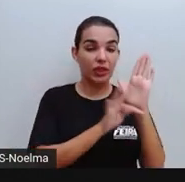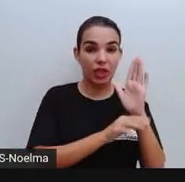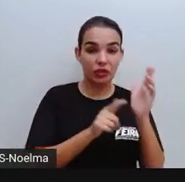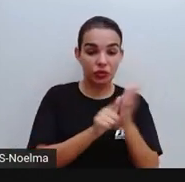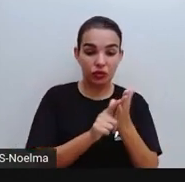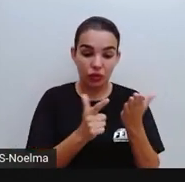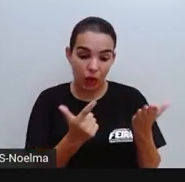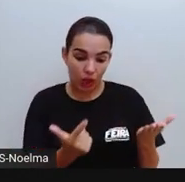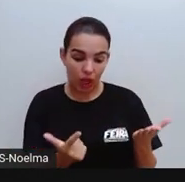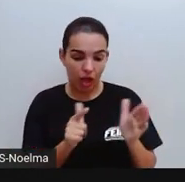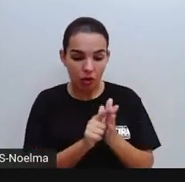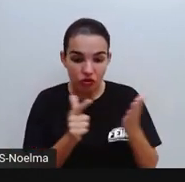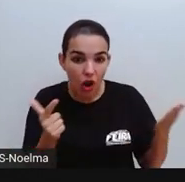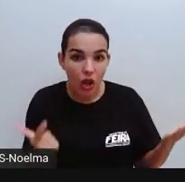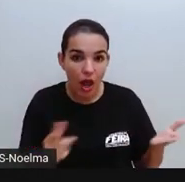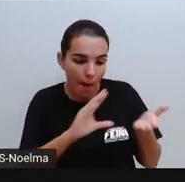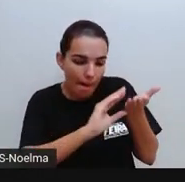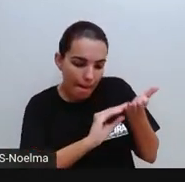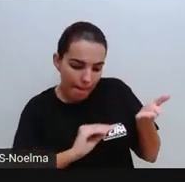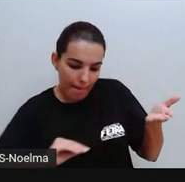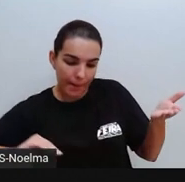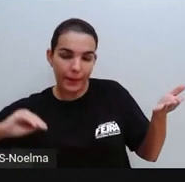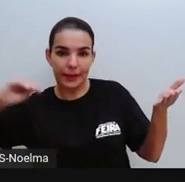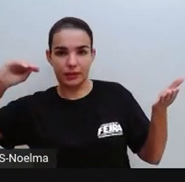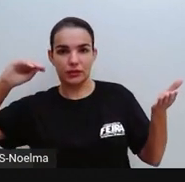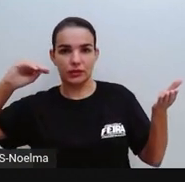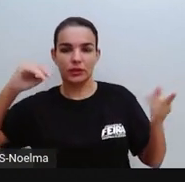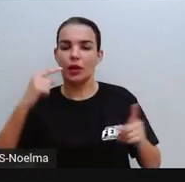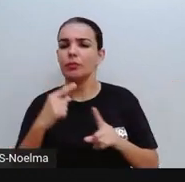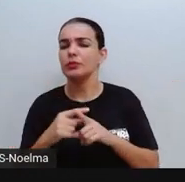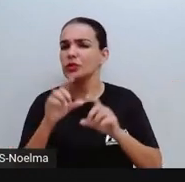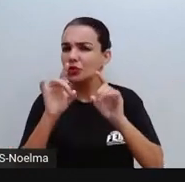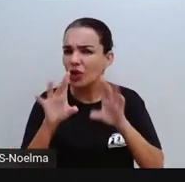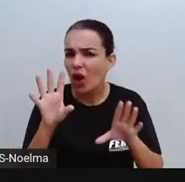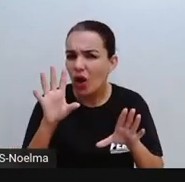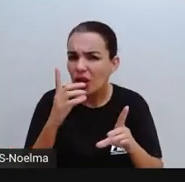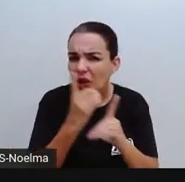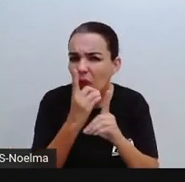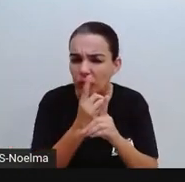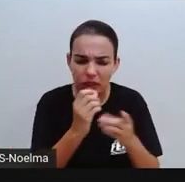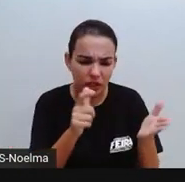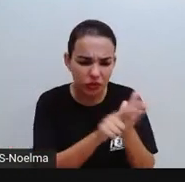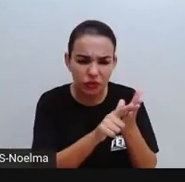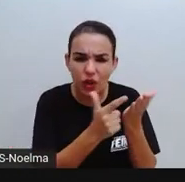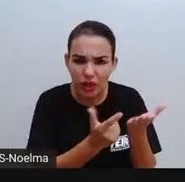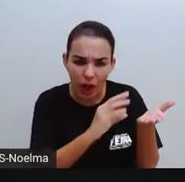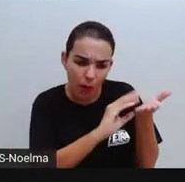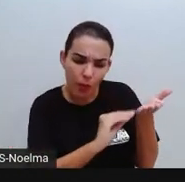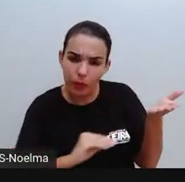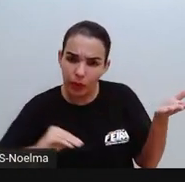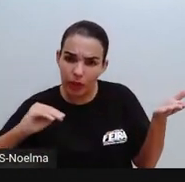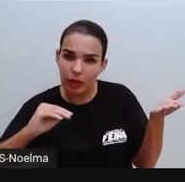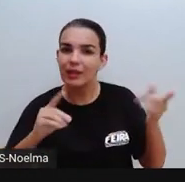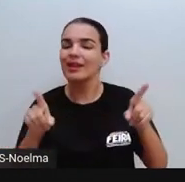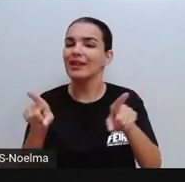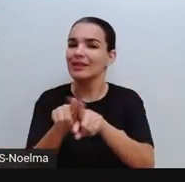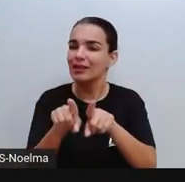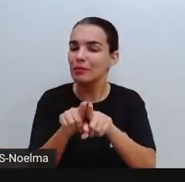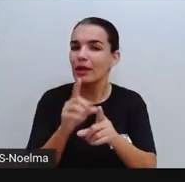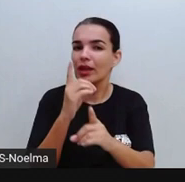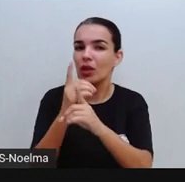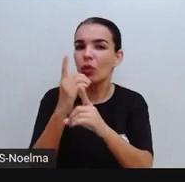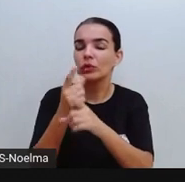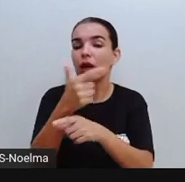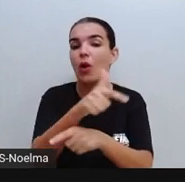jornalístico ali no jornal impresso a gente não encontra a notícia somente no jornal impresso se encontra notícia